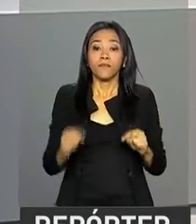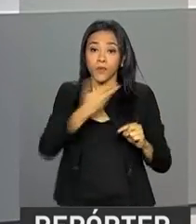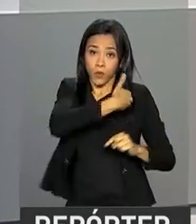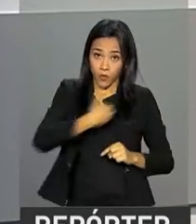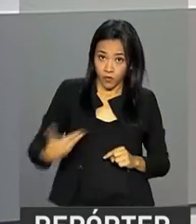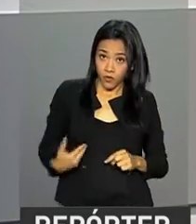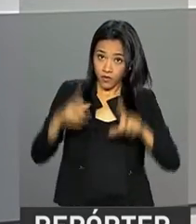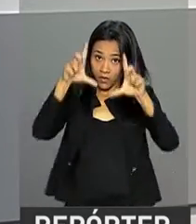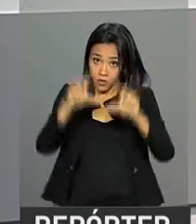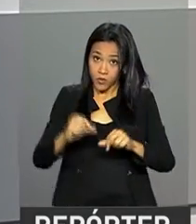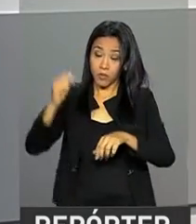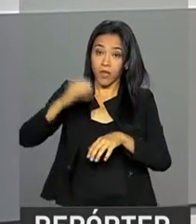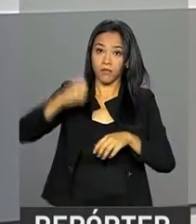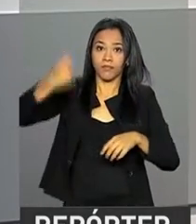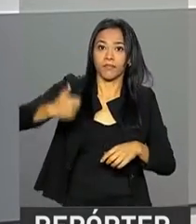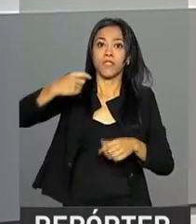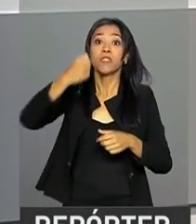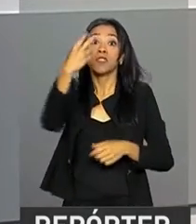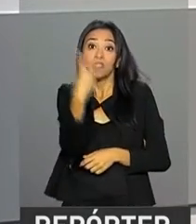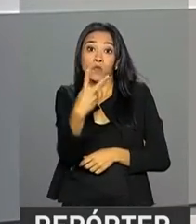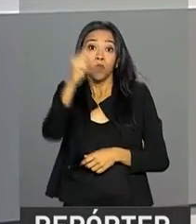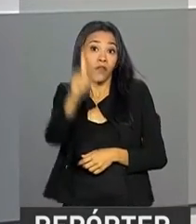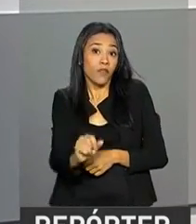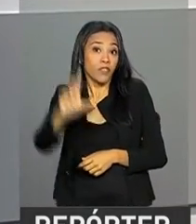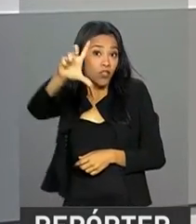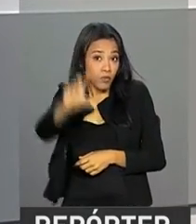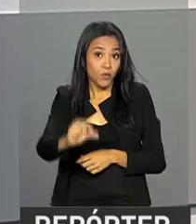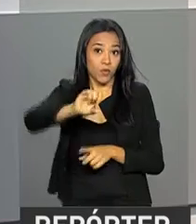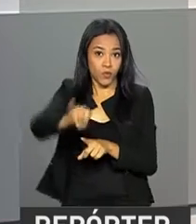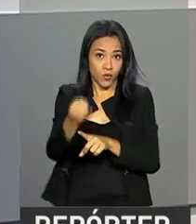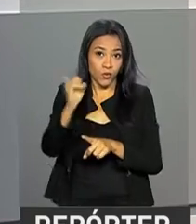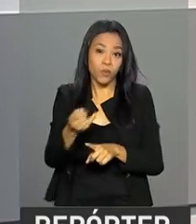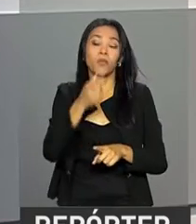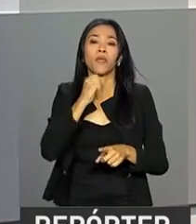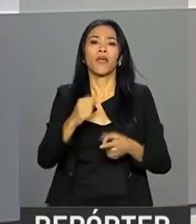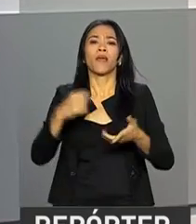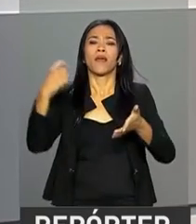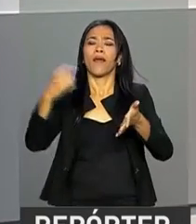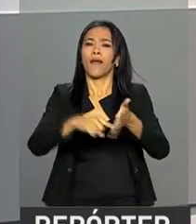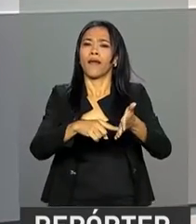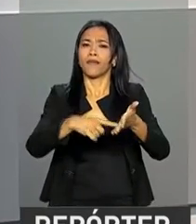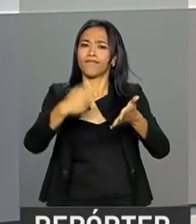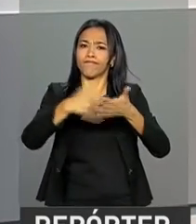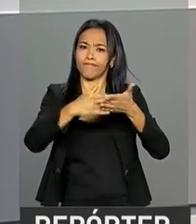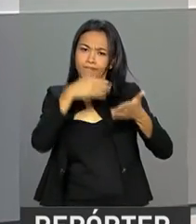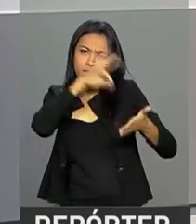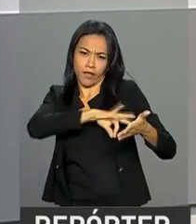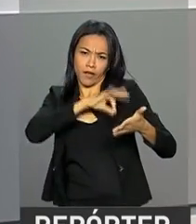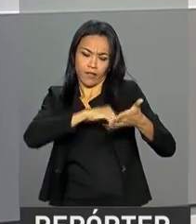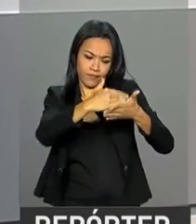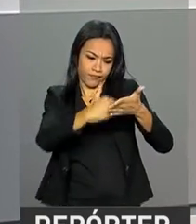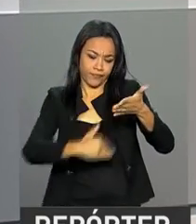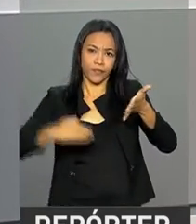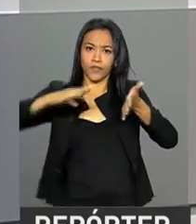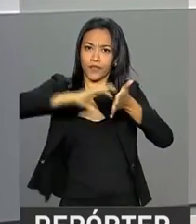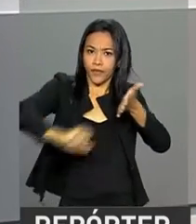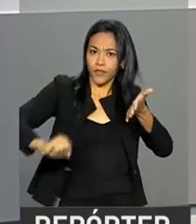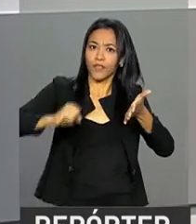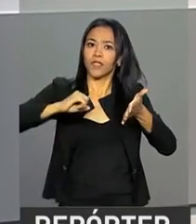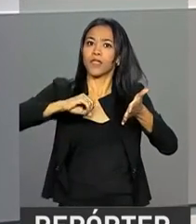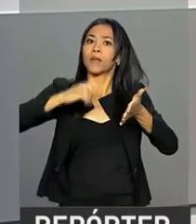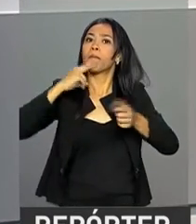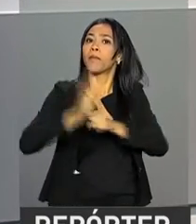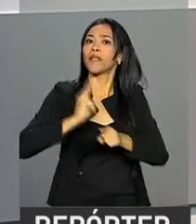pela segunda vez no ano os juros nos empréstimos consignados para servidores públicos federais aposentados e pensionistas